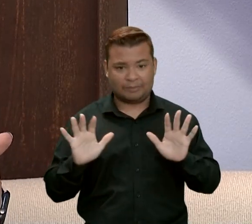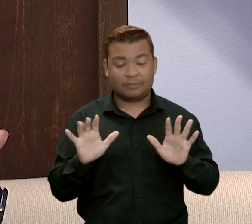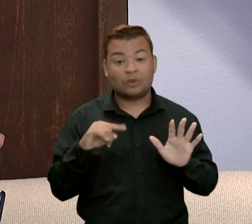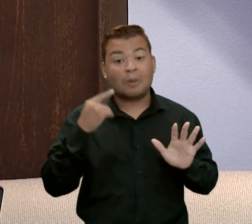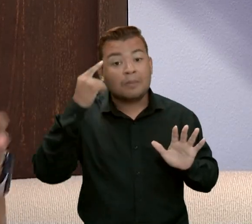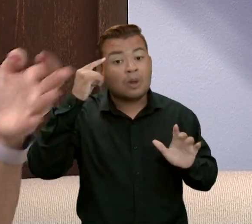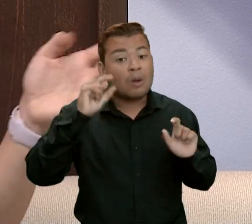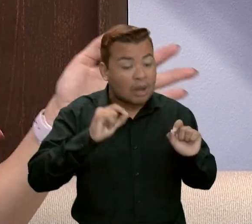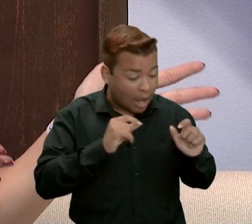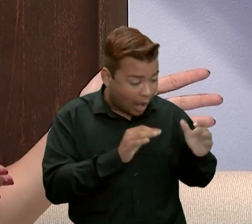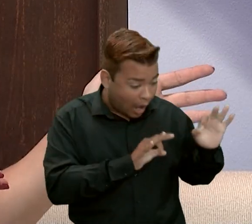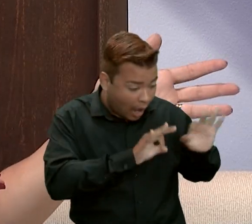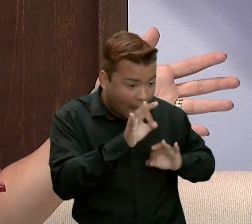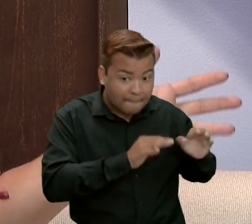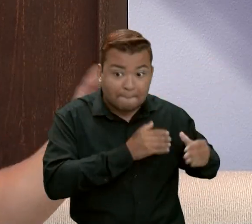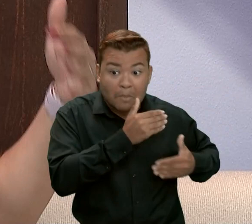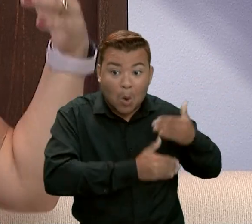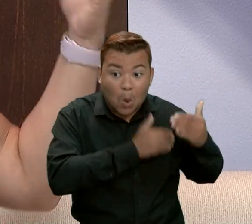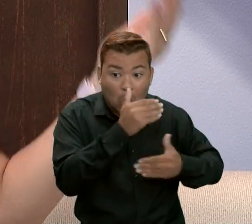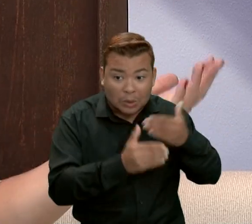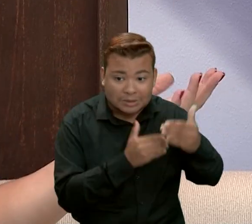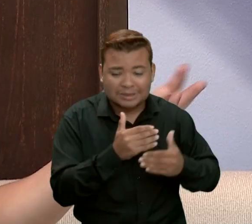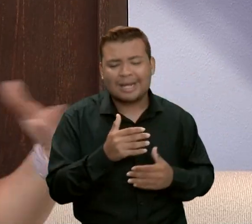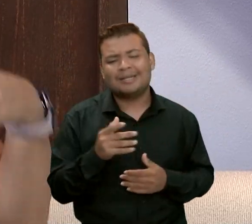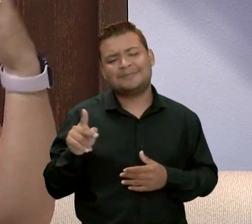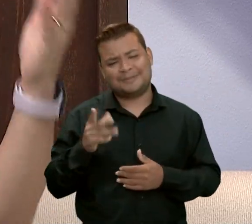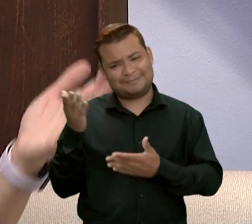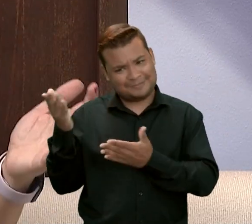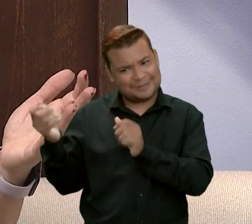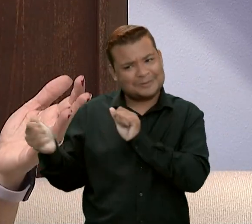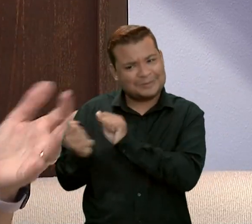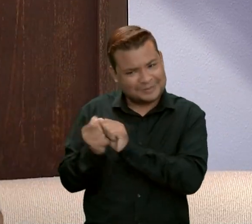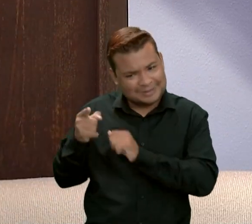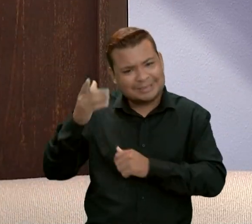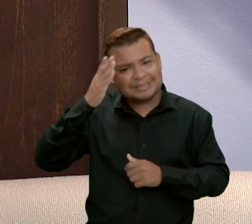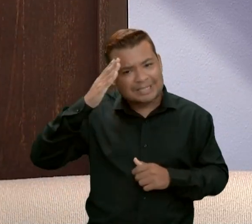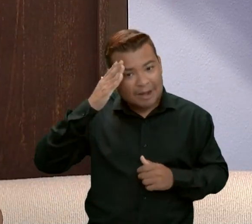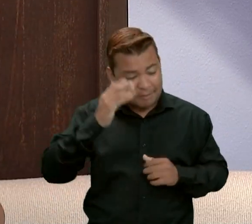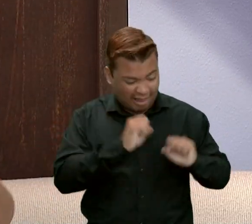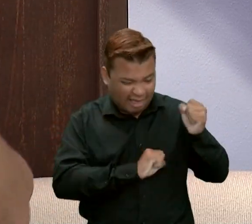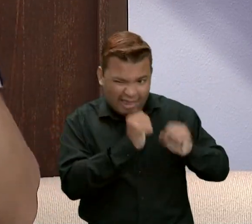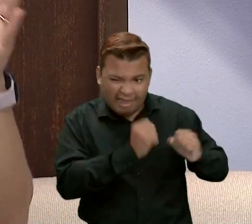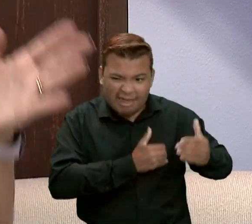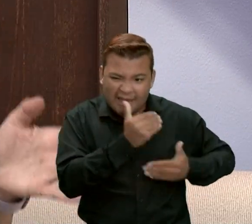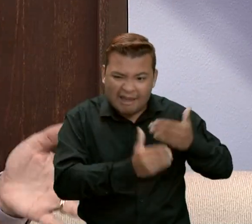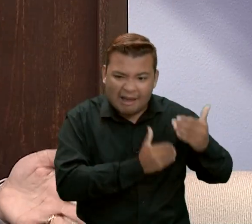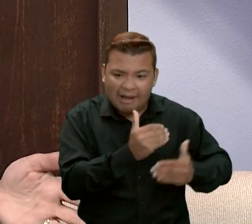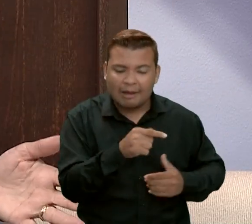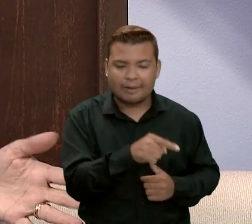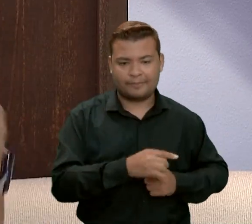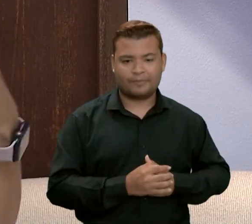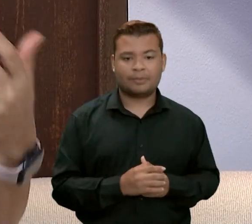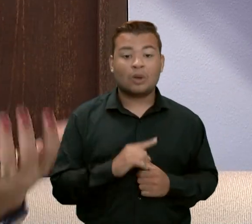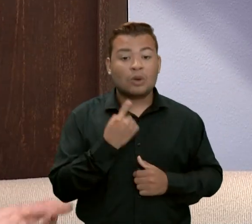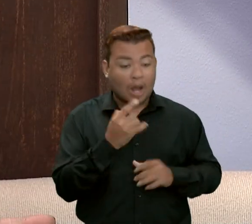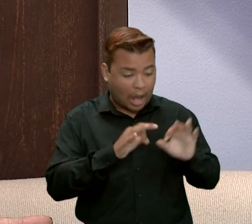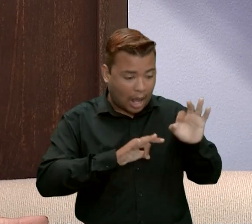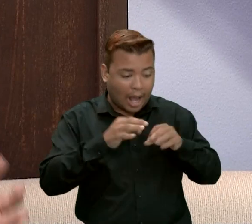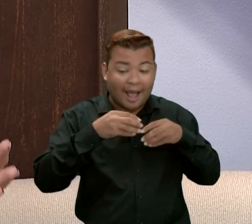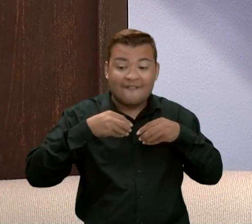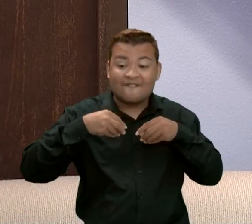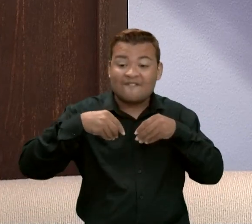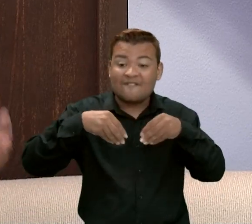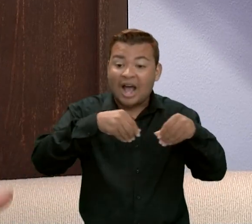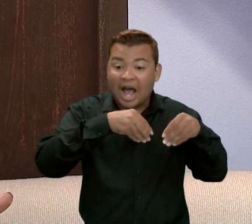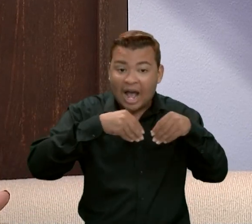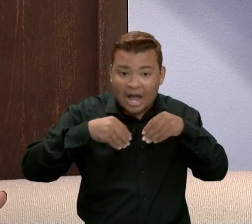processar. Né? A professora Laisa está aqui, a engenharia de alimentos, os processamentos. Então, a gente fez uma farinha, produziu uma farinha a